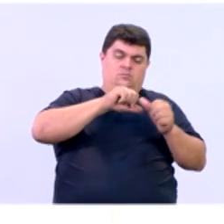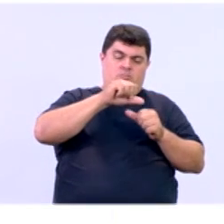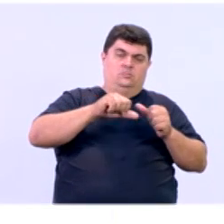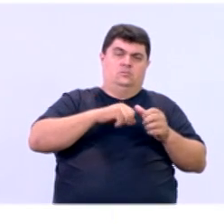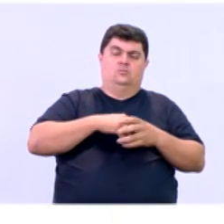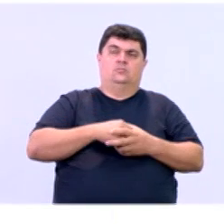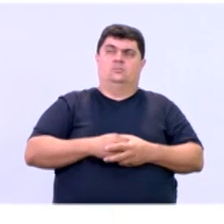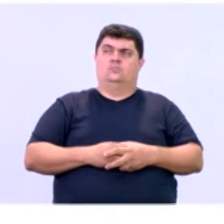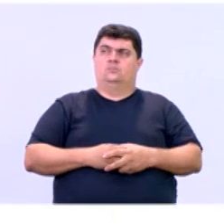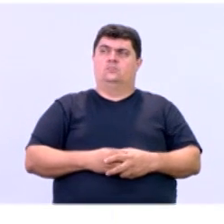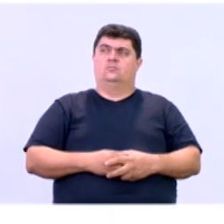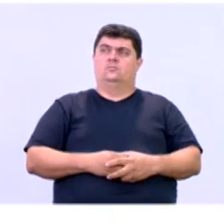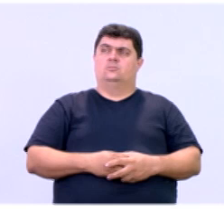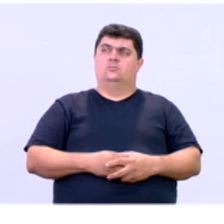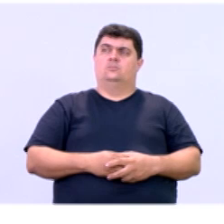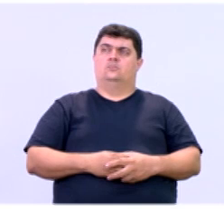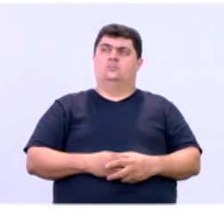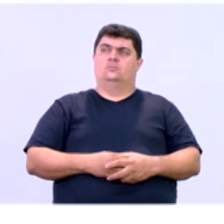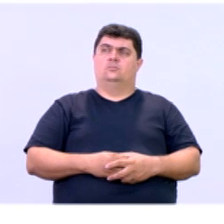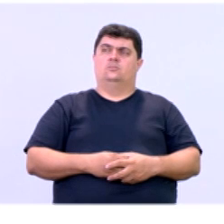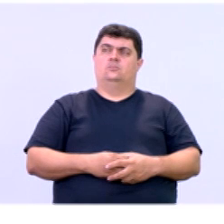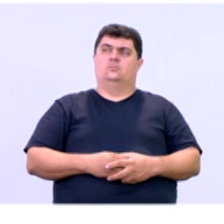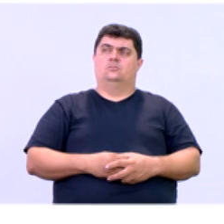e dar um F5 aqui, ó.